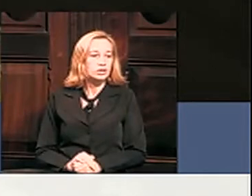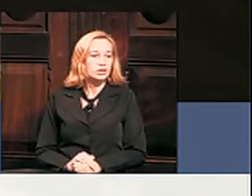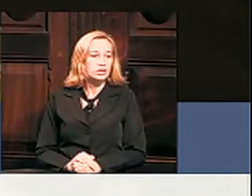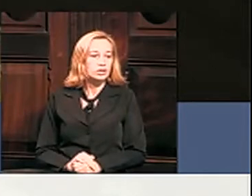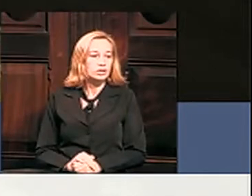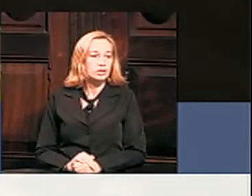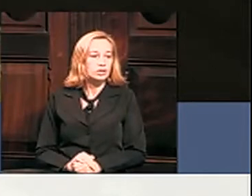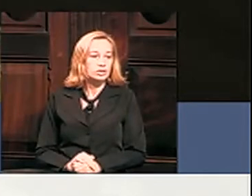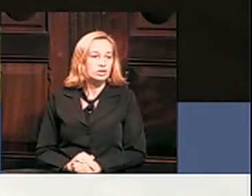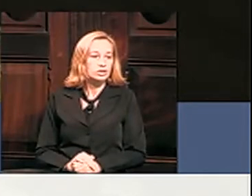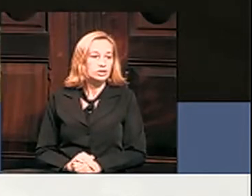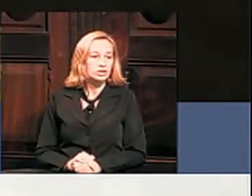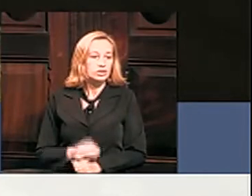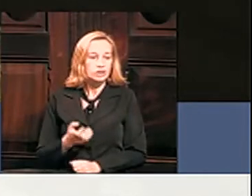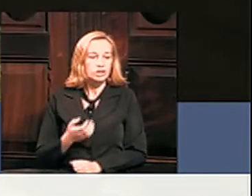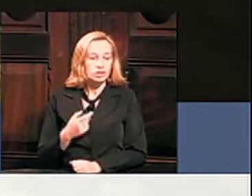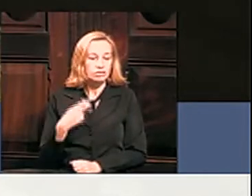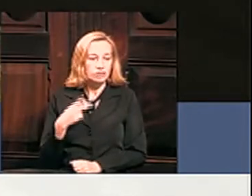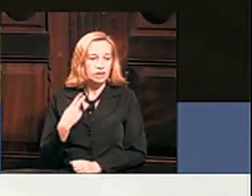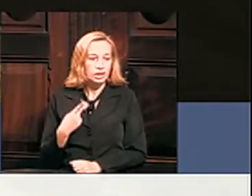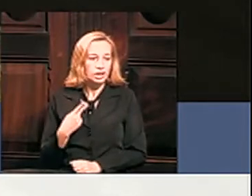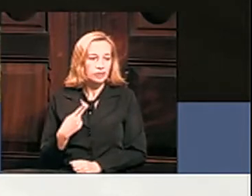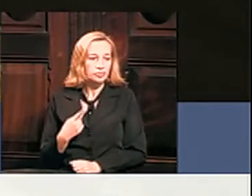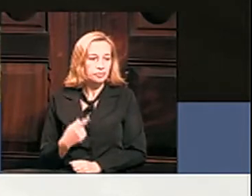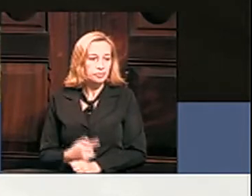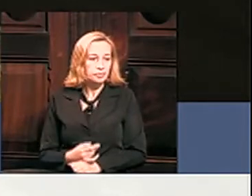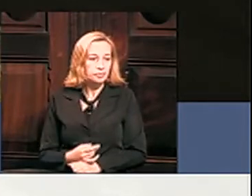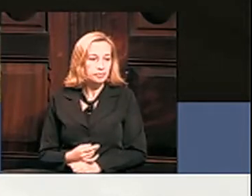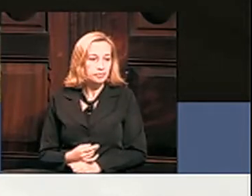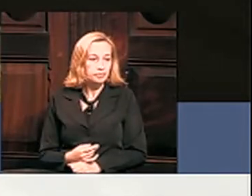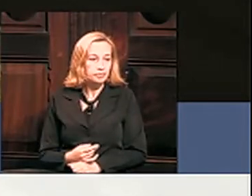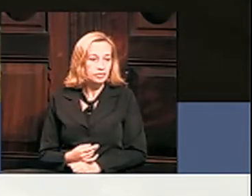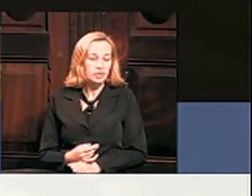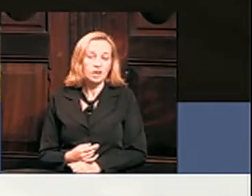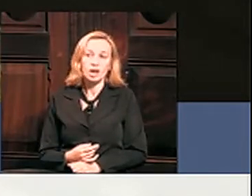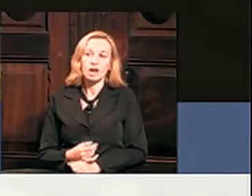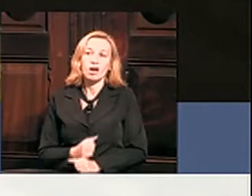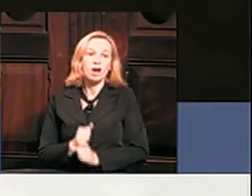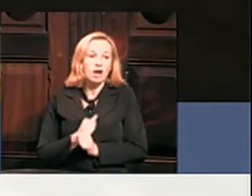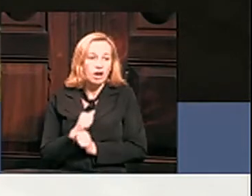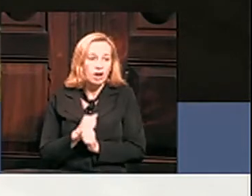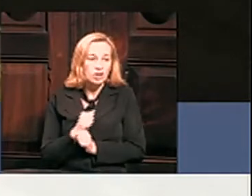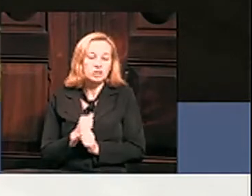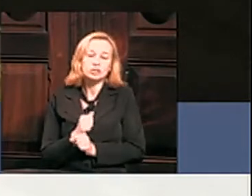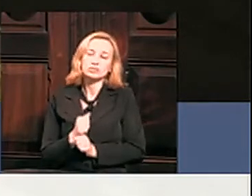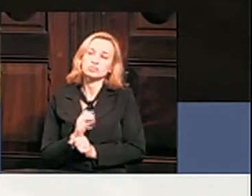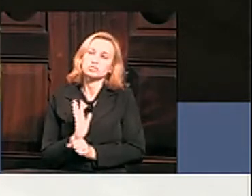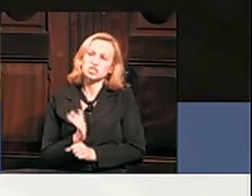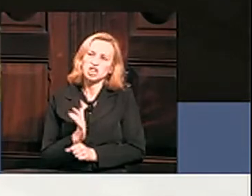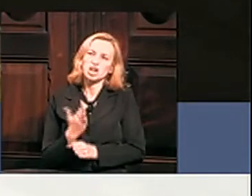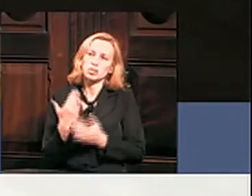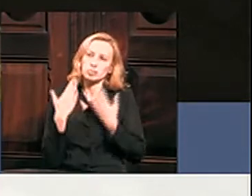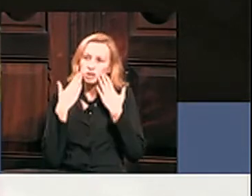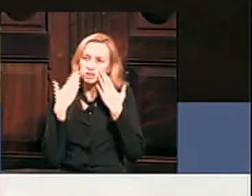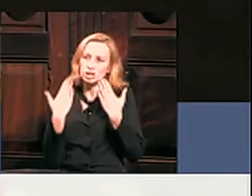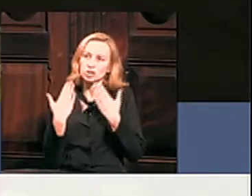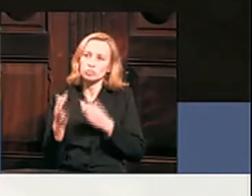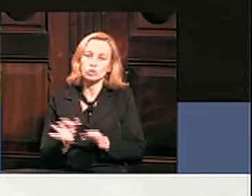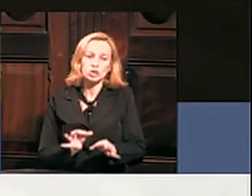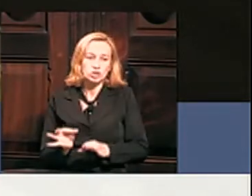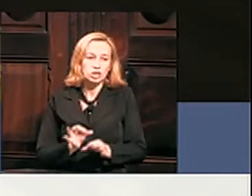uma preliminar, porque há muito tempo já apresentei um projeto de